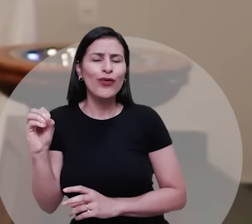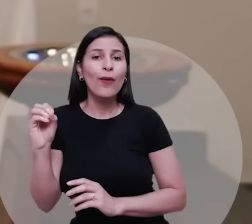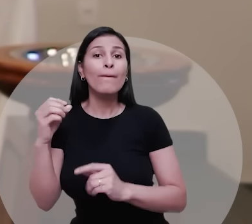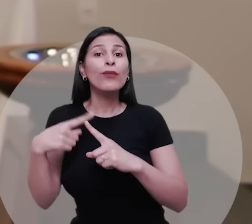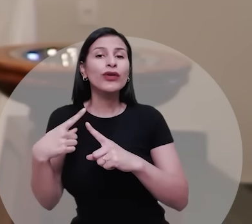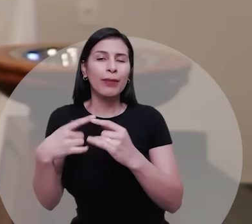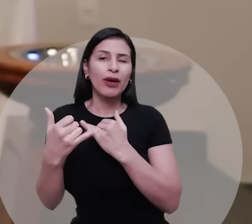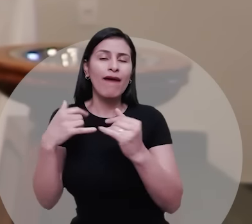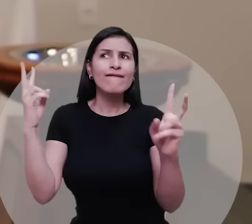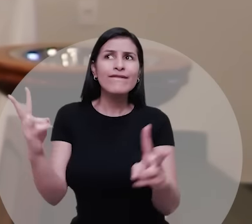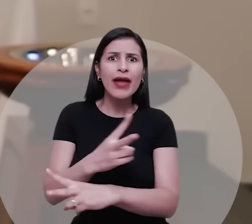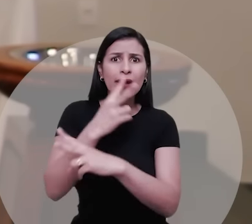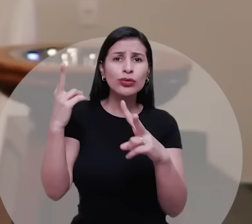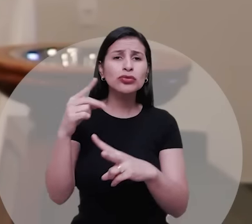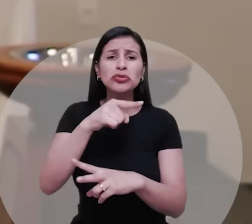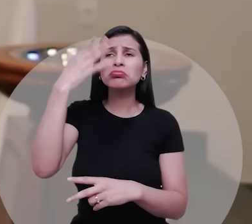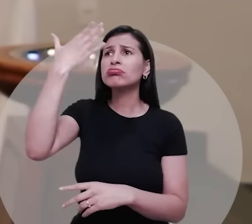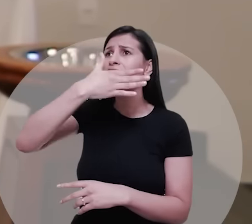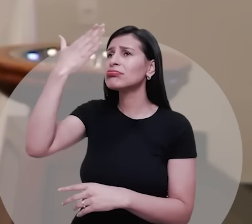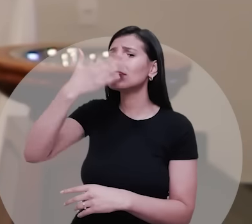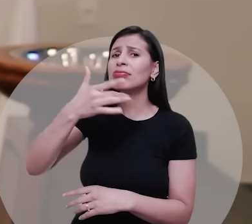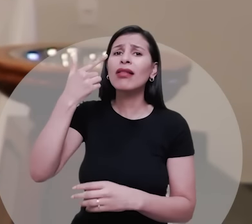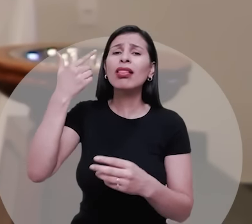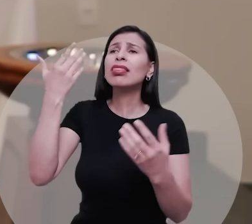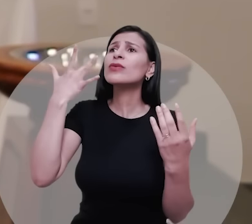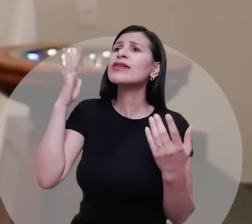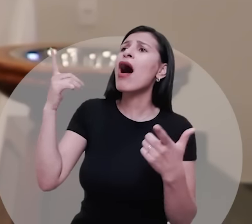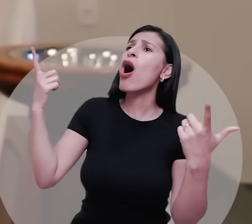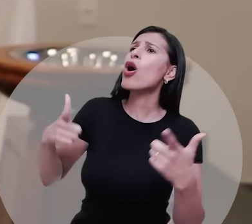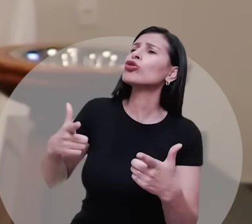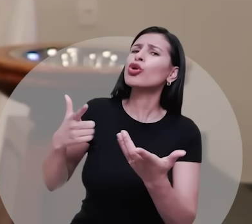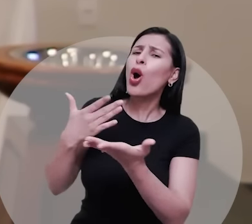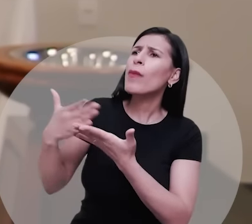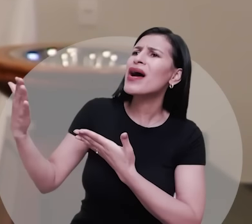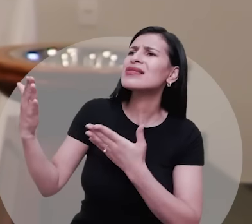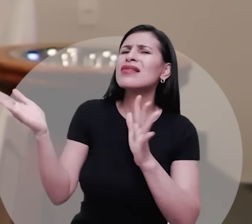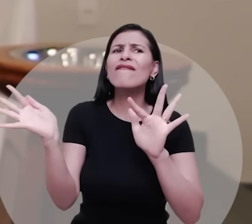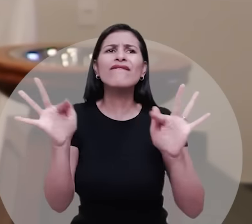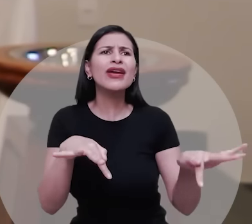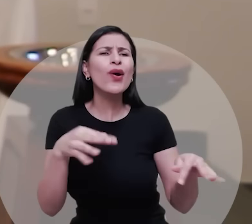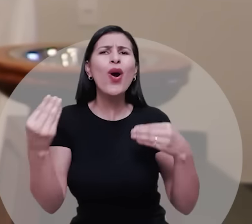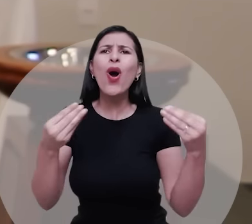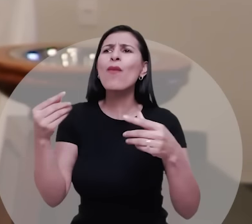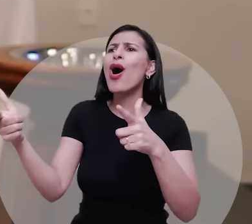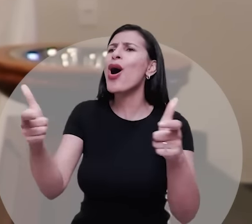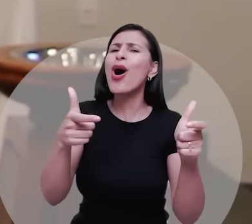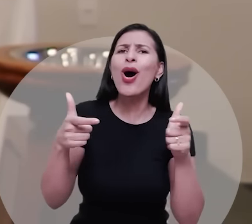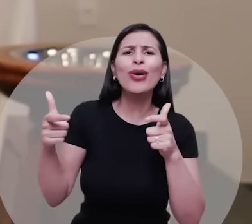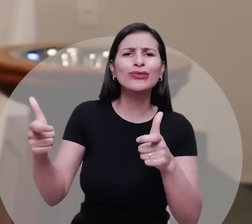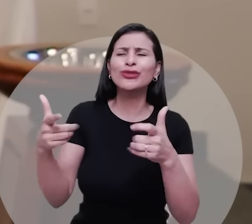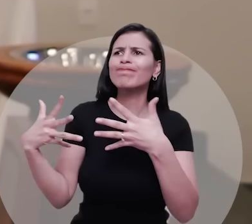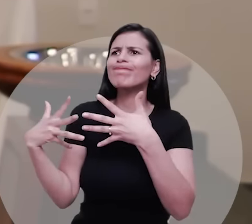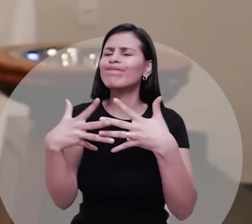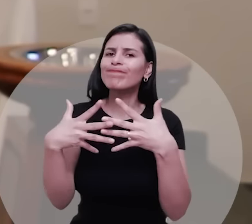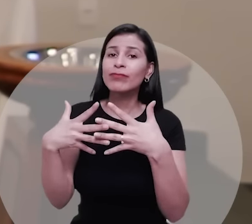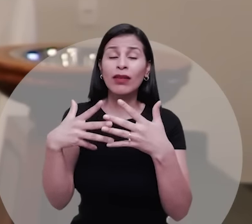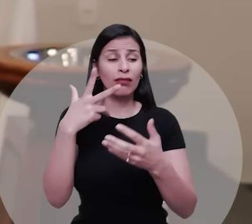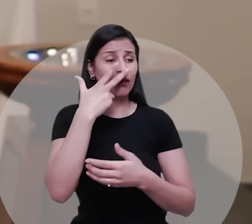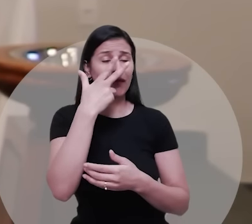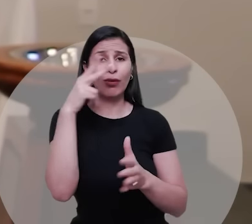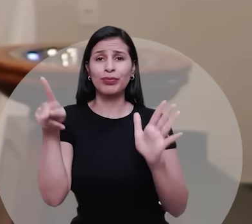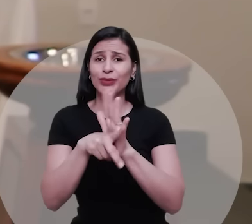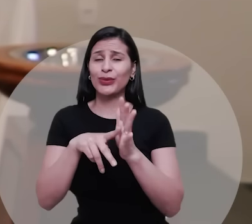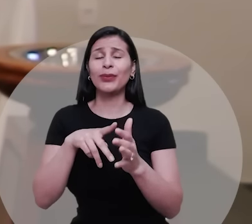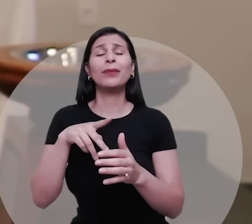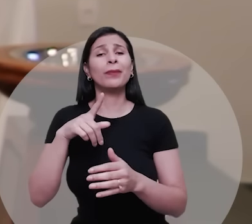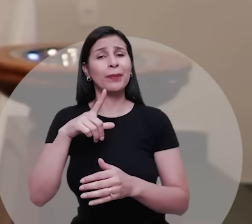onde ele vem, nem para onde vai. Assim é todo o que é nascido do Espírito. Então Nicodemos